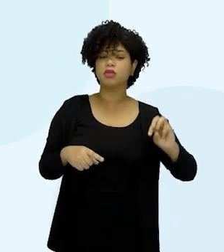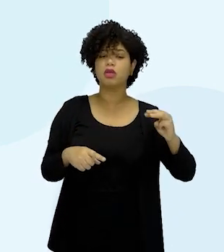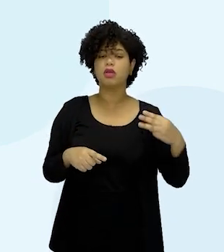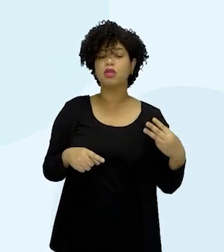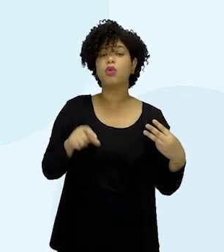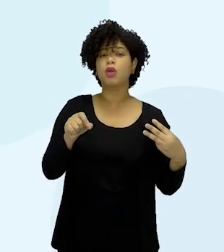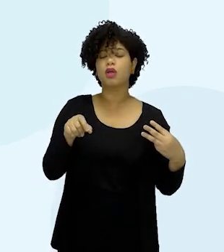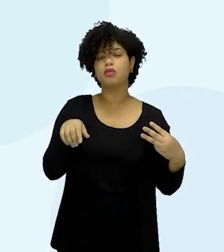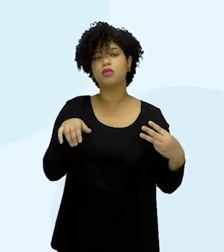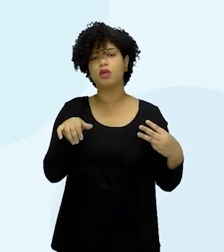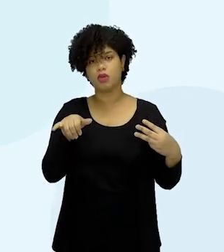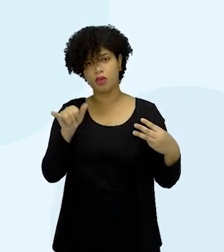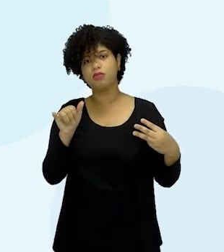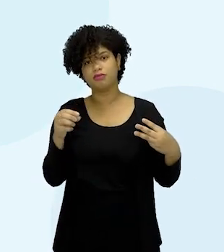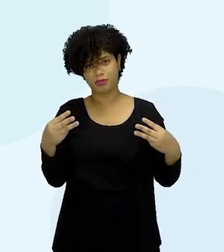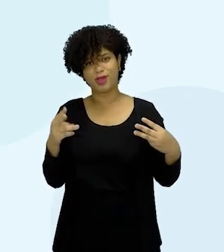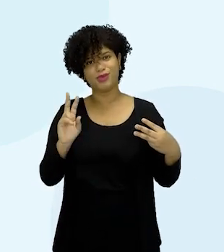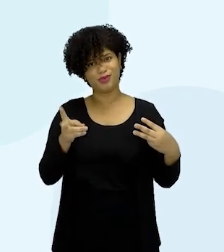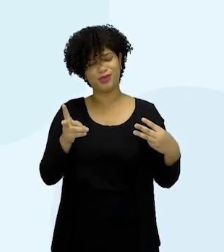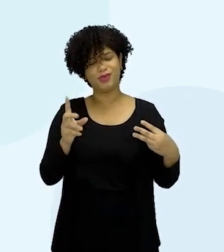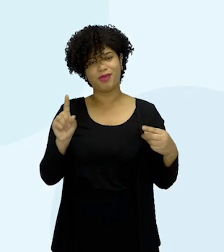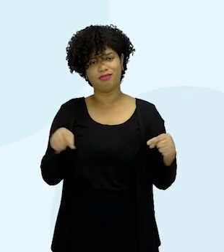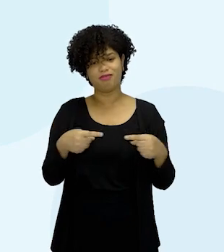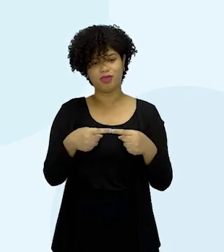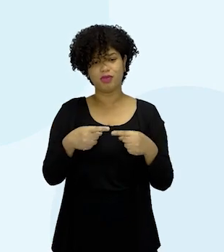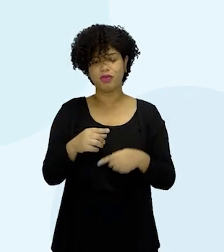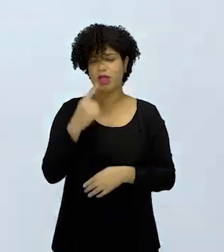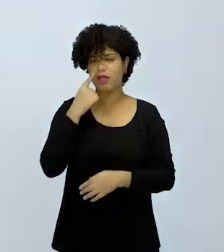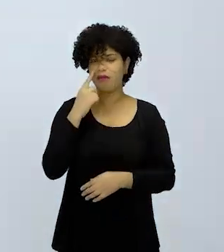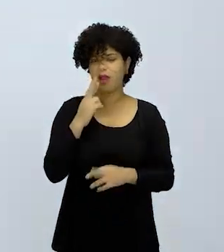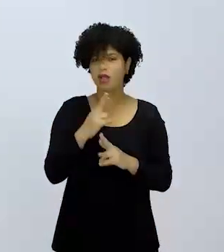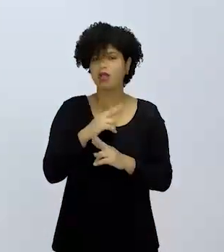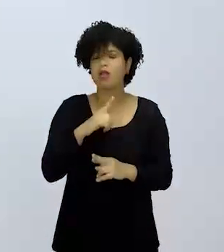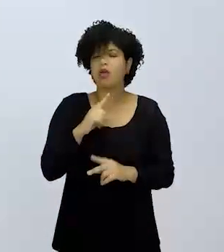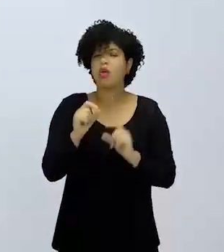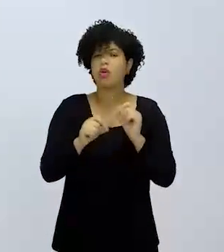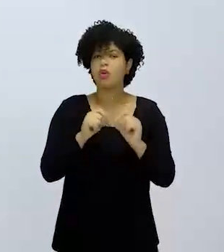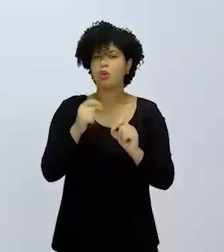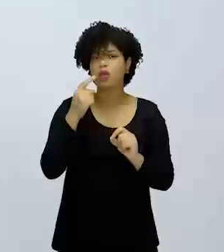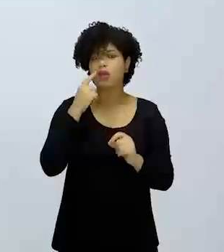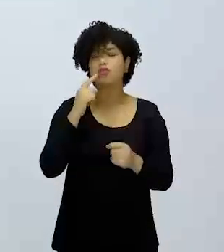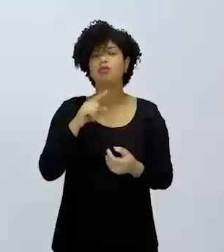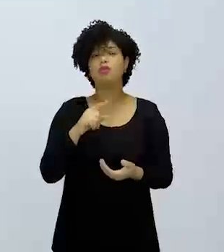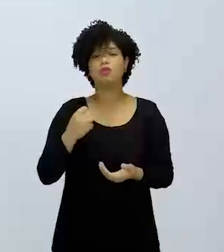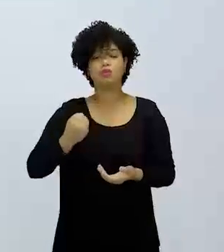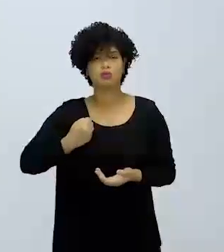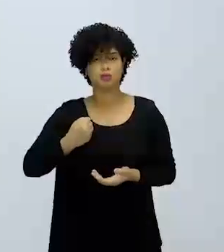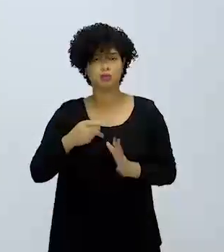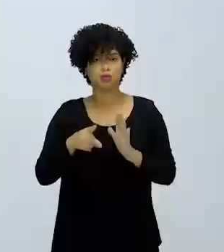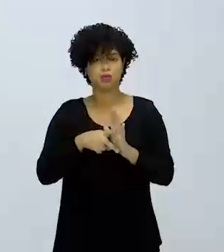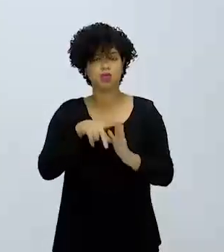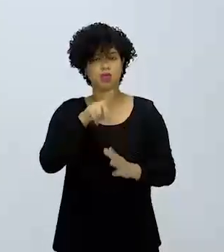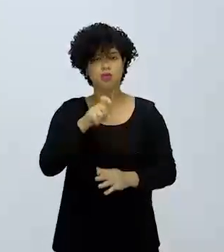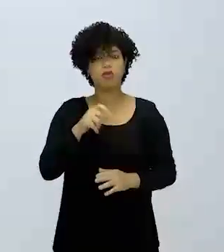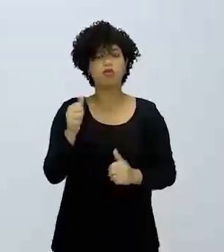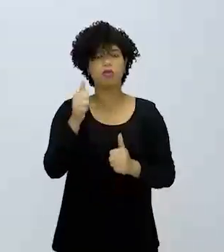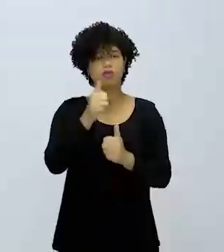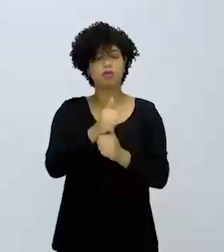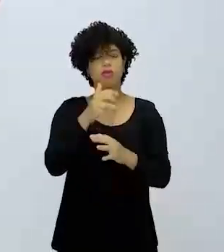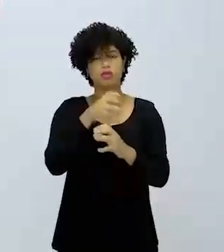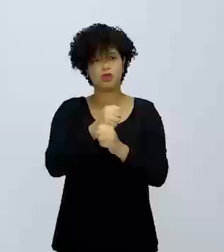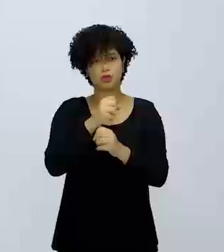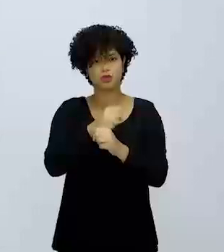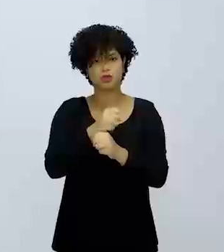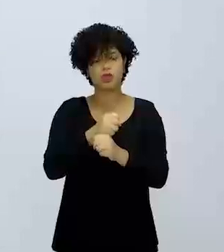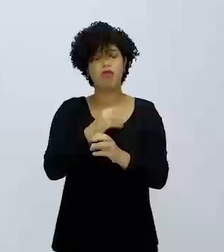foi o próprio y3. Então, quando a gente fala em relação, a gente vai ter lá a lei de formação, vai ter valor de x, vai substituir, fazer uma continha